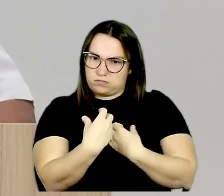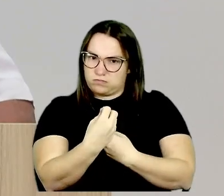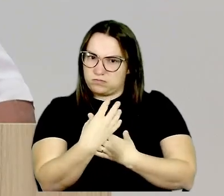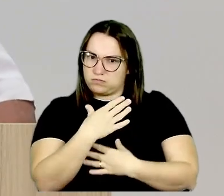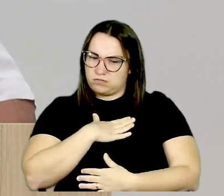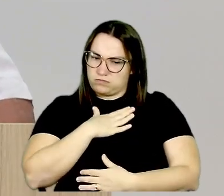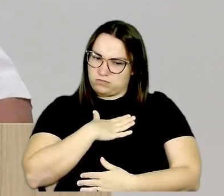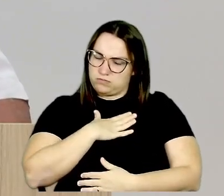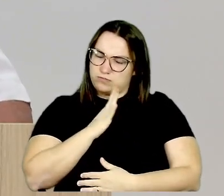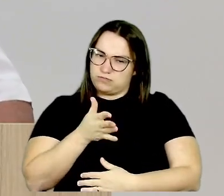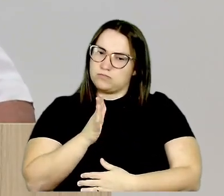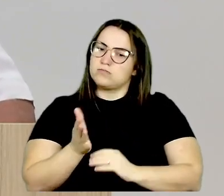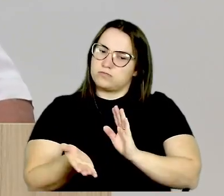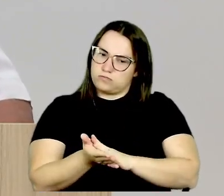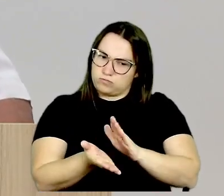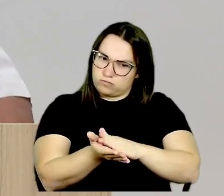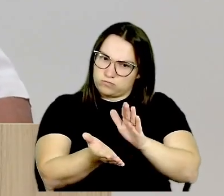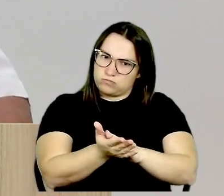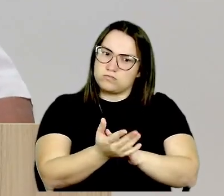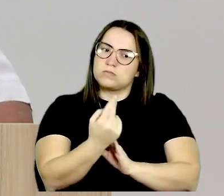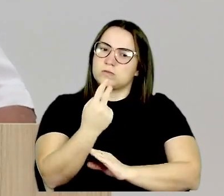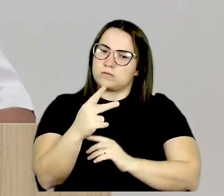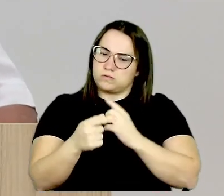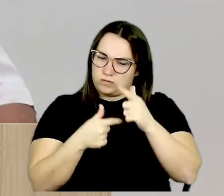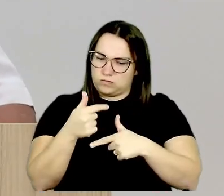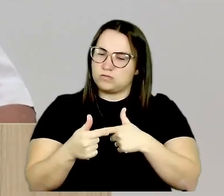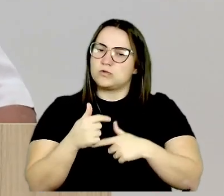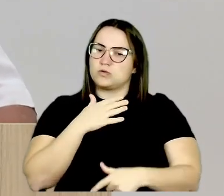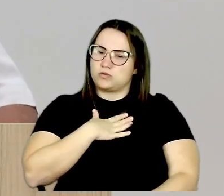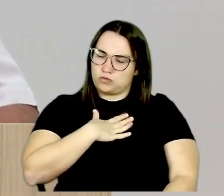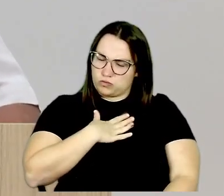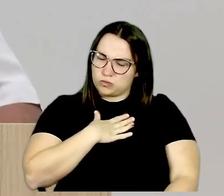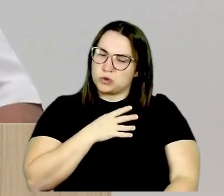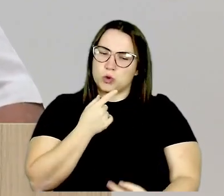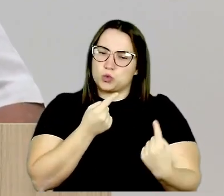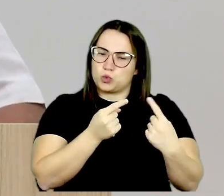suas atitudes, e continuo elogiando o seu trabalho. Não sou contra o que o senhor falou aqui.